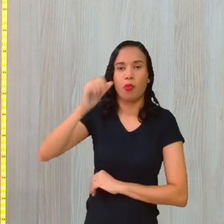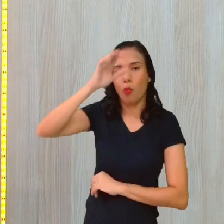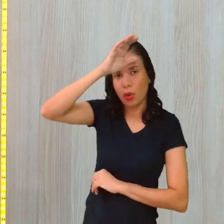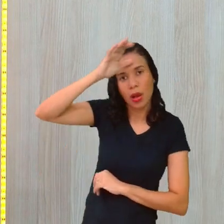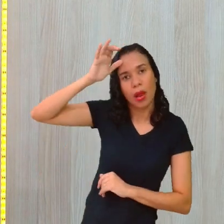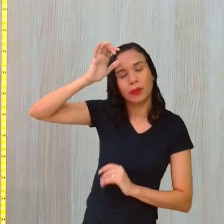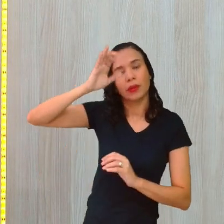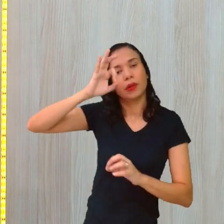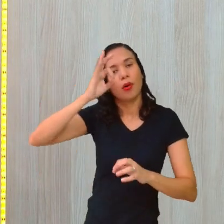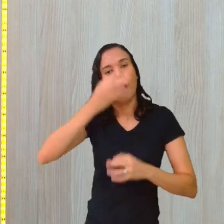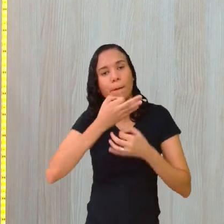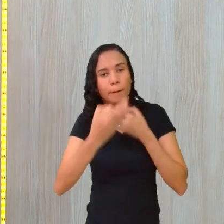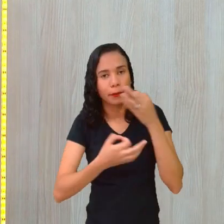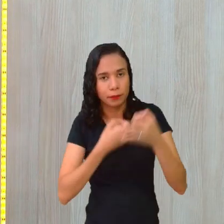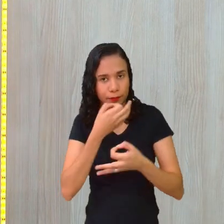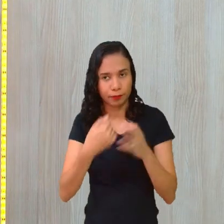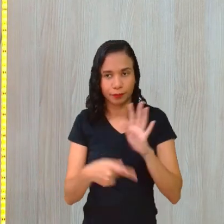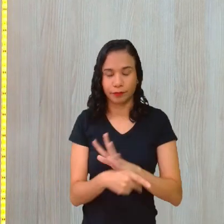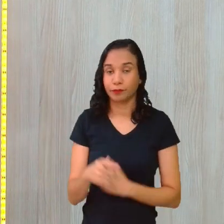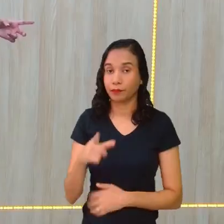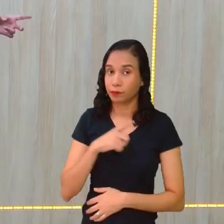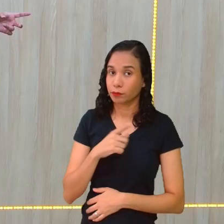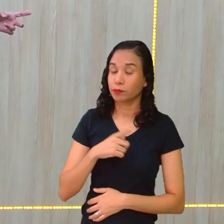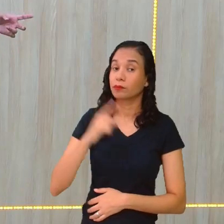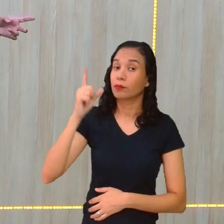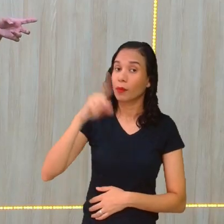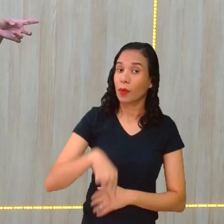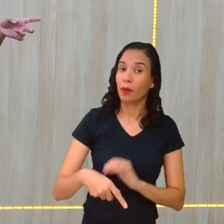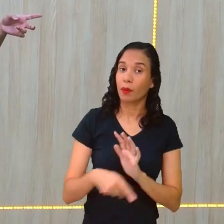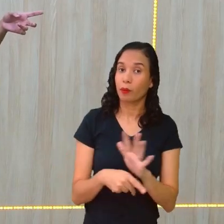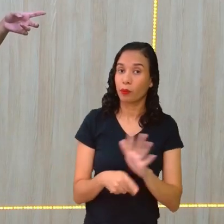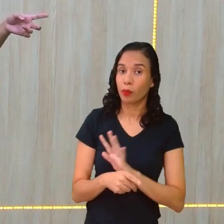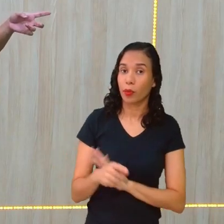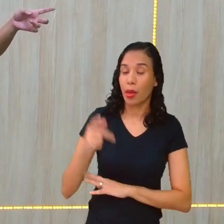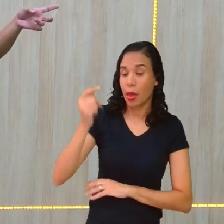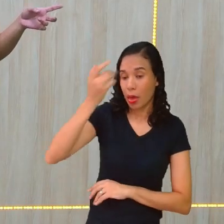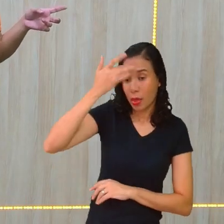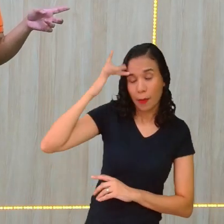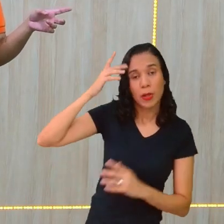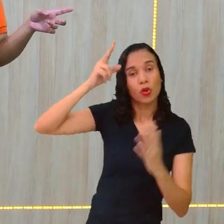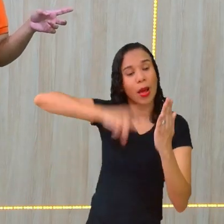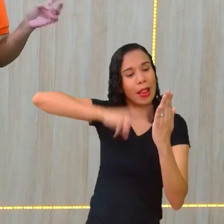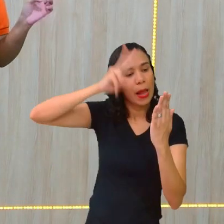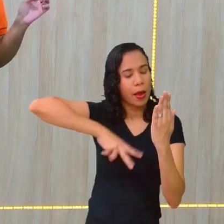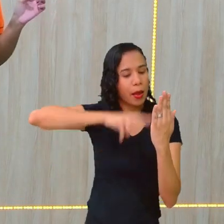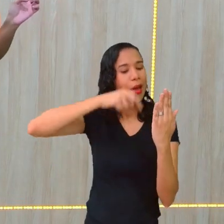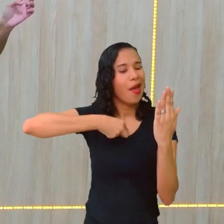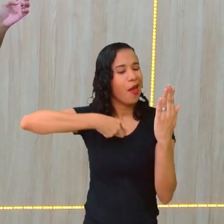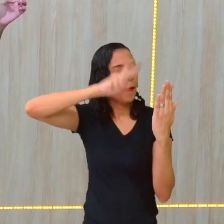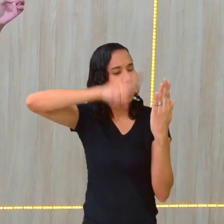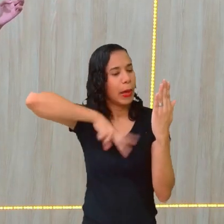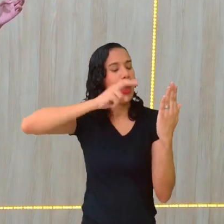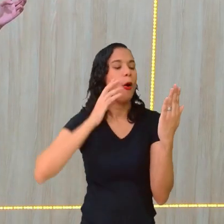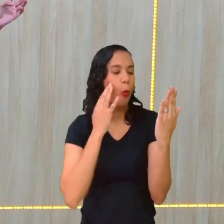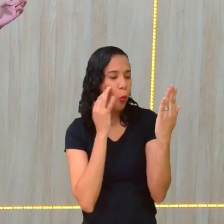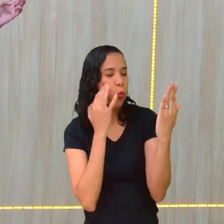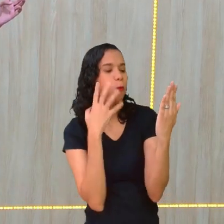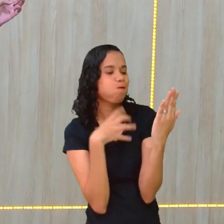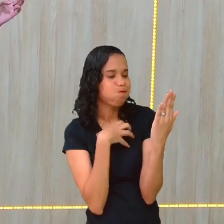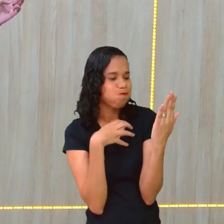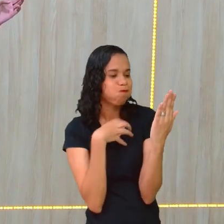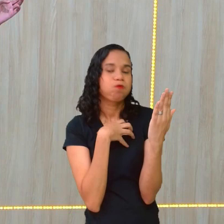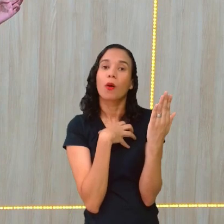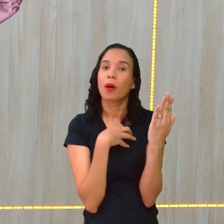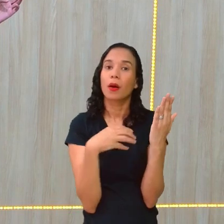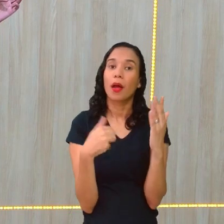esse juízo de valor, como a professora Camille estava falando, ele é do narratário, ou ele é do público leitor. Então, a partir do momento em que eu leio